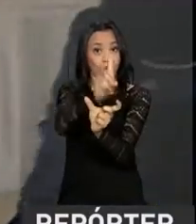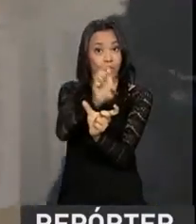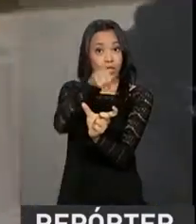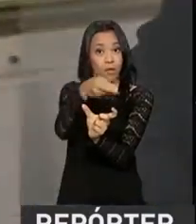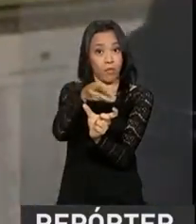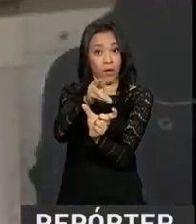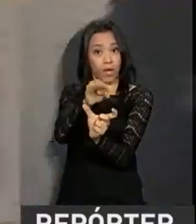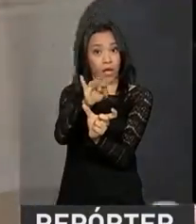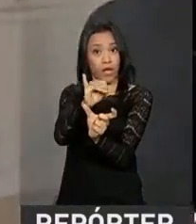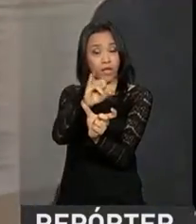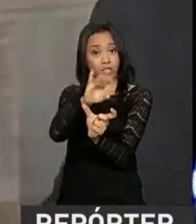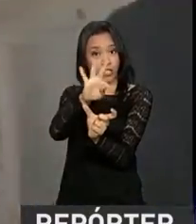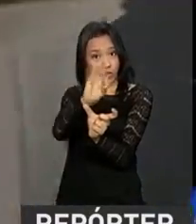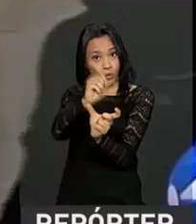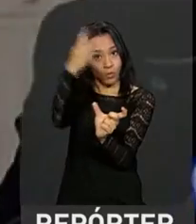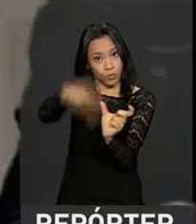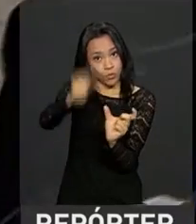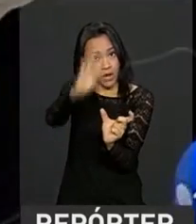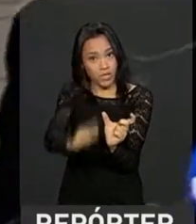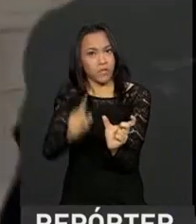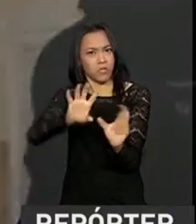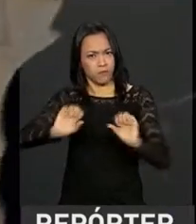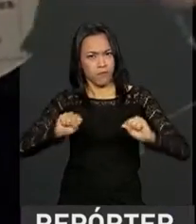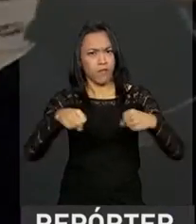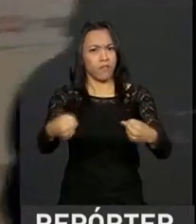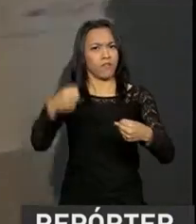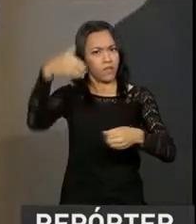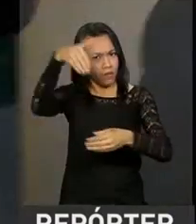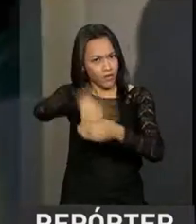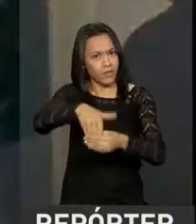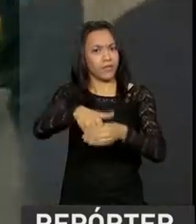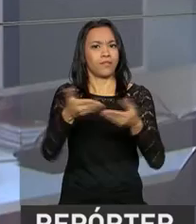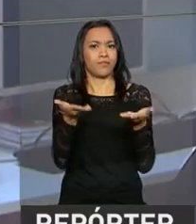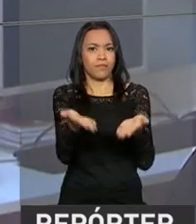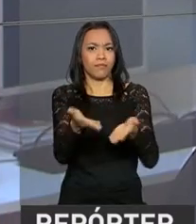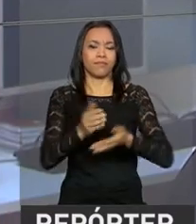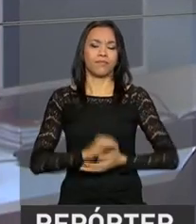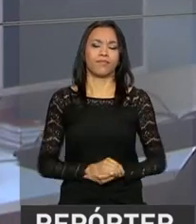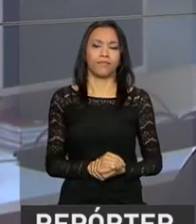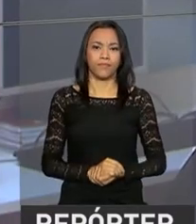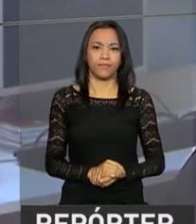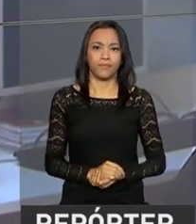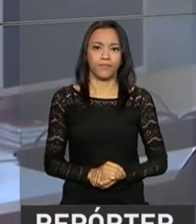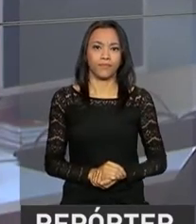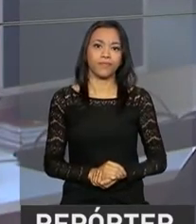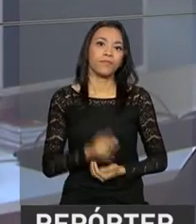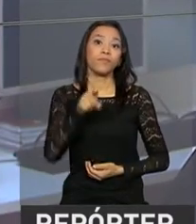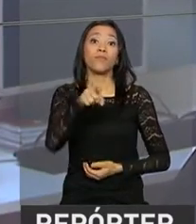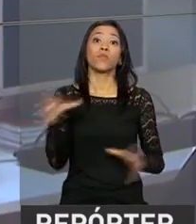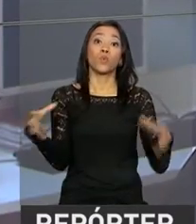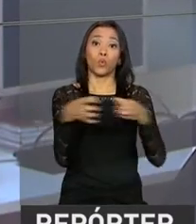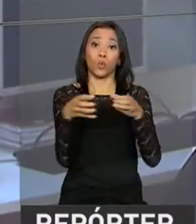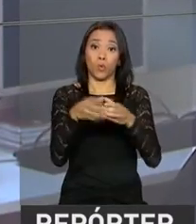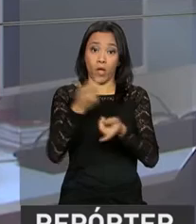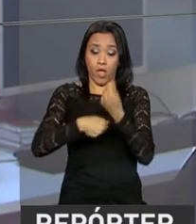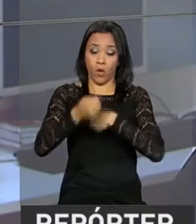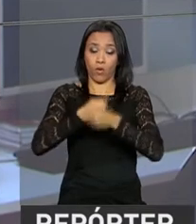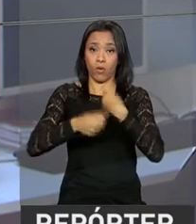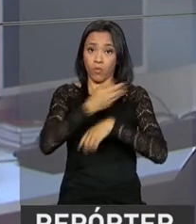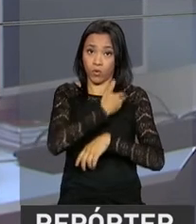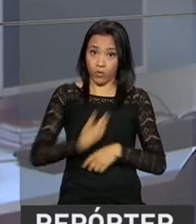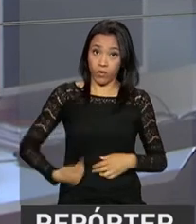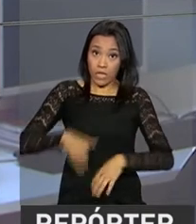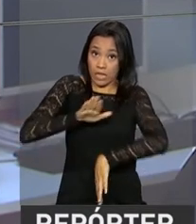nosso país, que vai firmando cada vez mais a sua democracia por meio de eleições. A equipe econômica do governo está